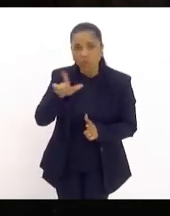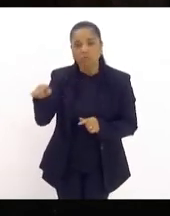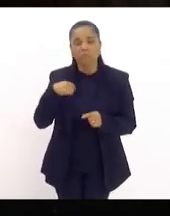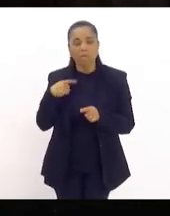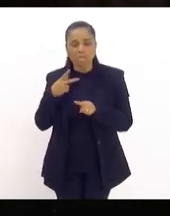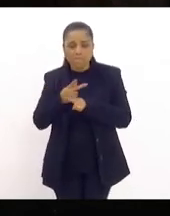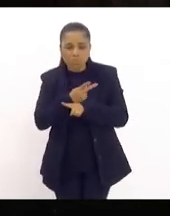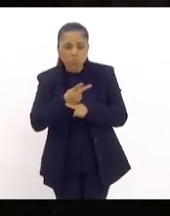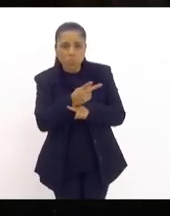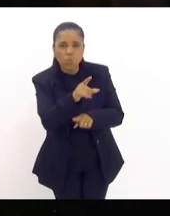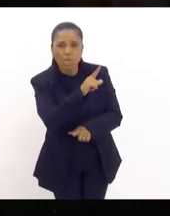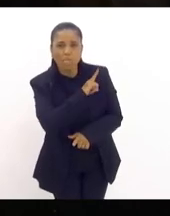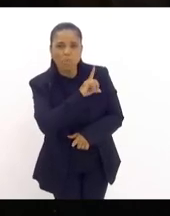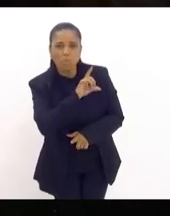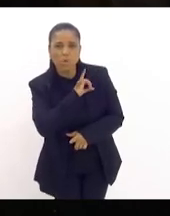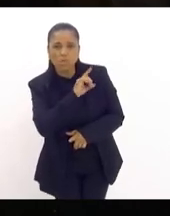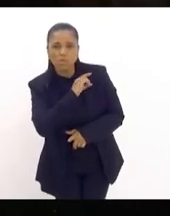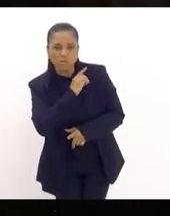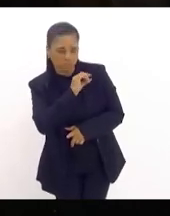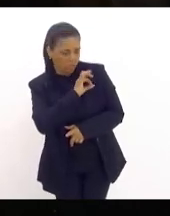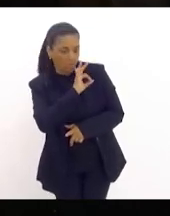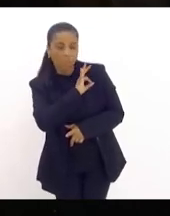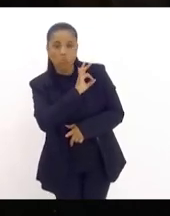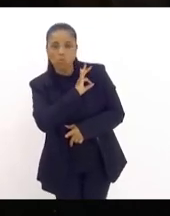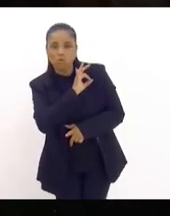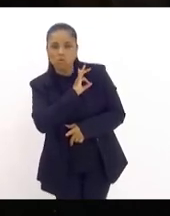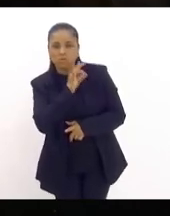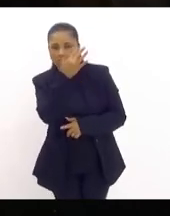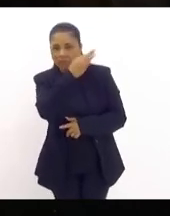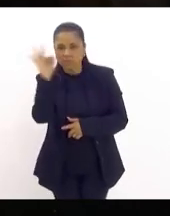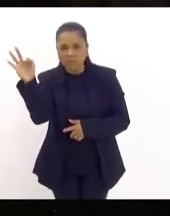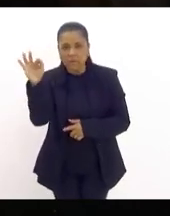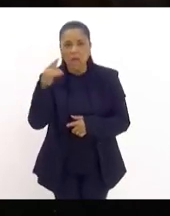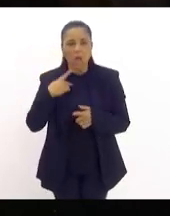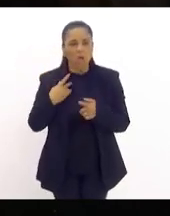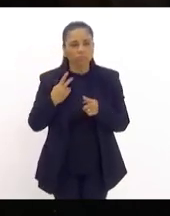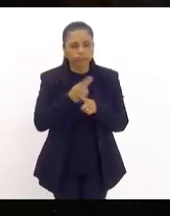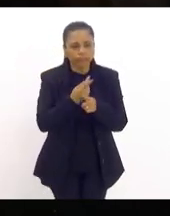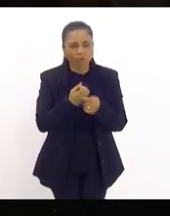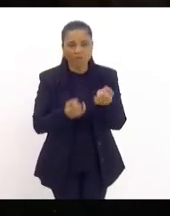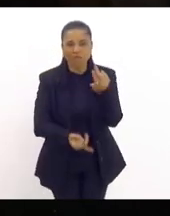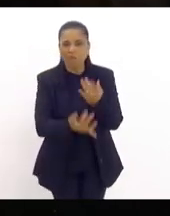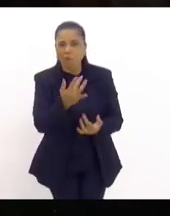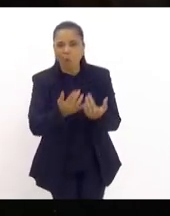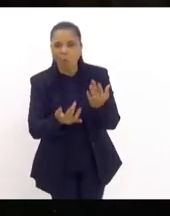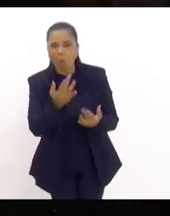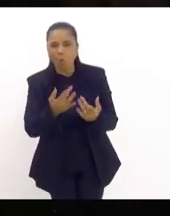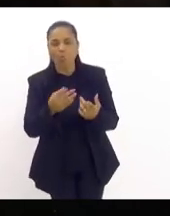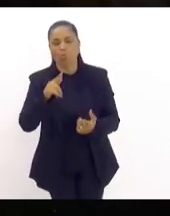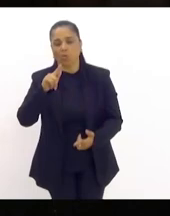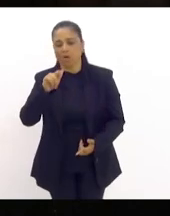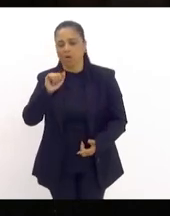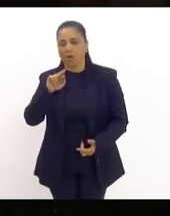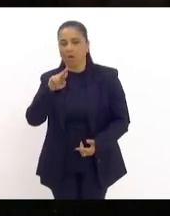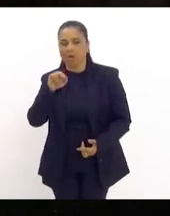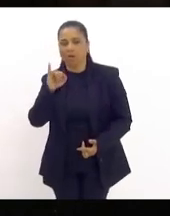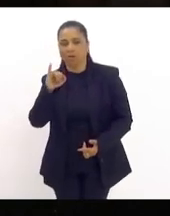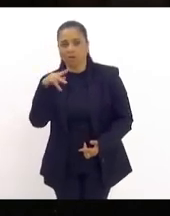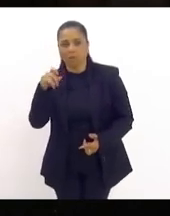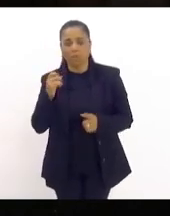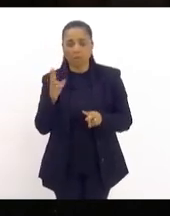garimpos, desmantelar esses garimpos, tocar fogo nesses garimpos, apreender